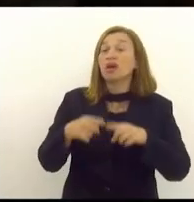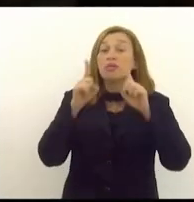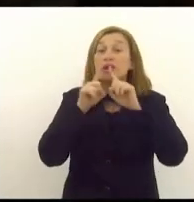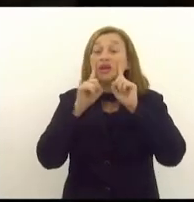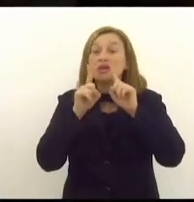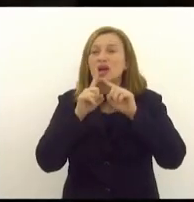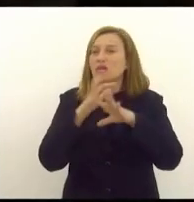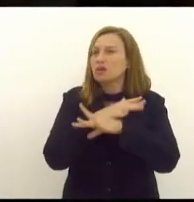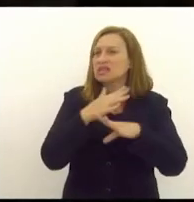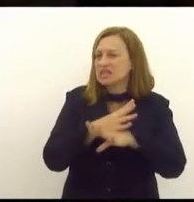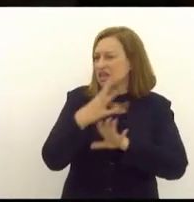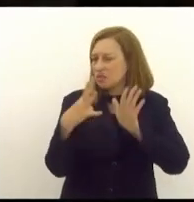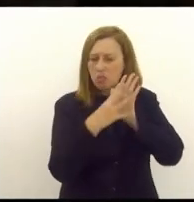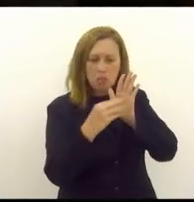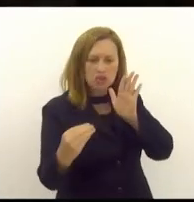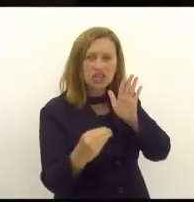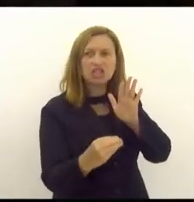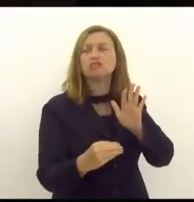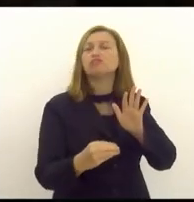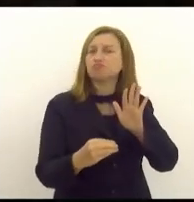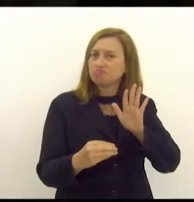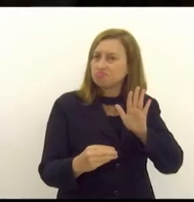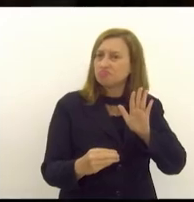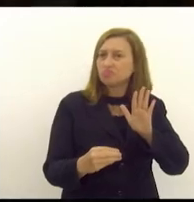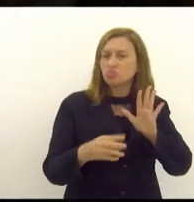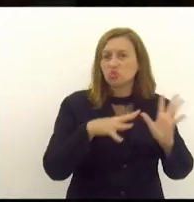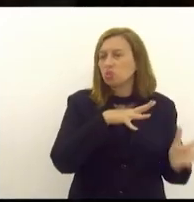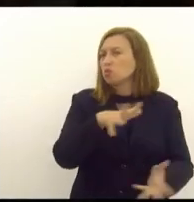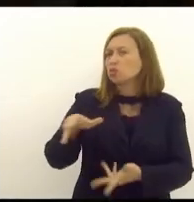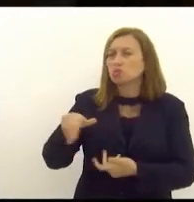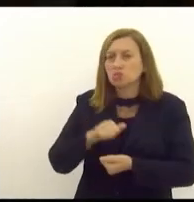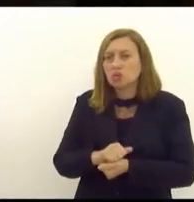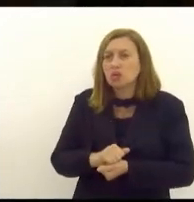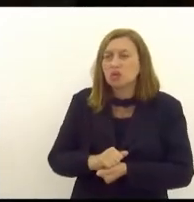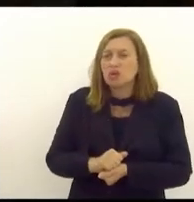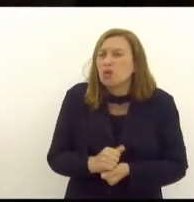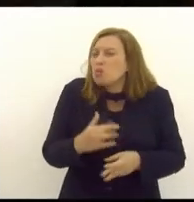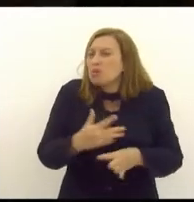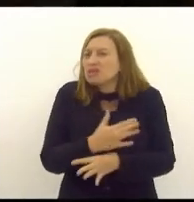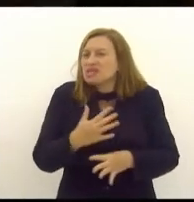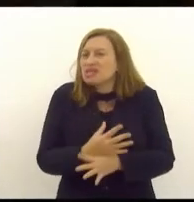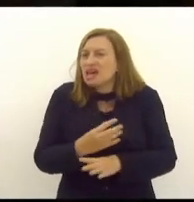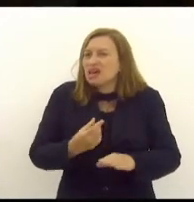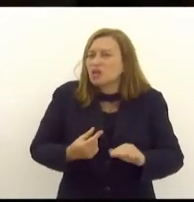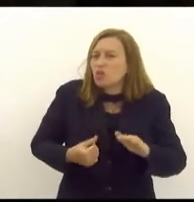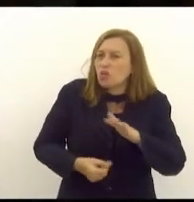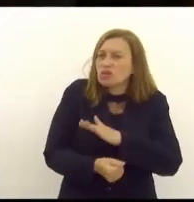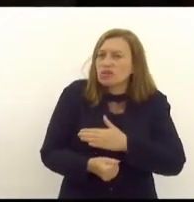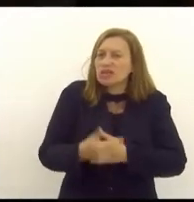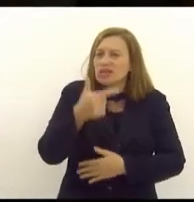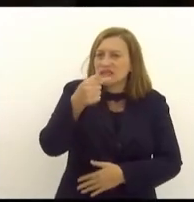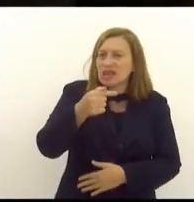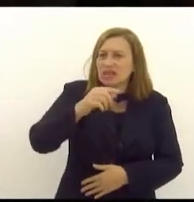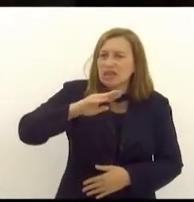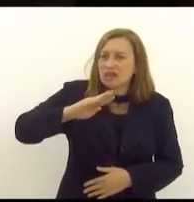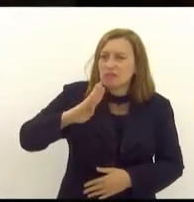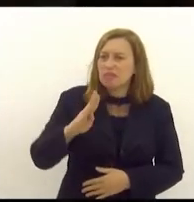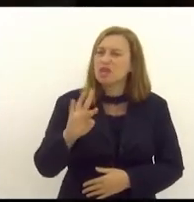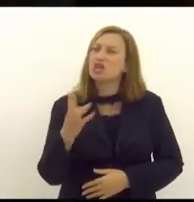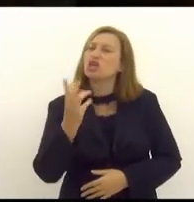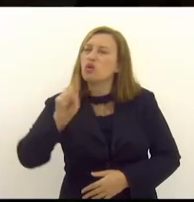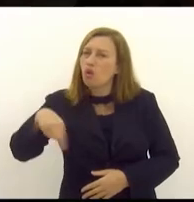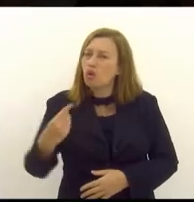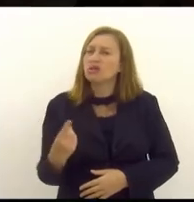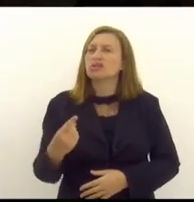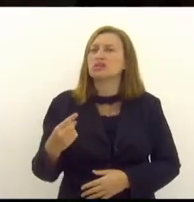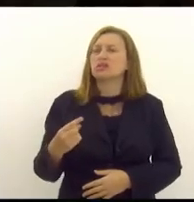para ser uma cidade modelo do mundo irmão uma cidade com um orçamento de 7 bilhões e meio sete